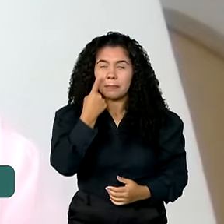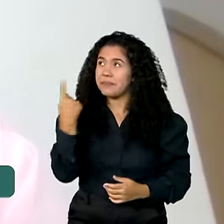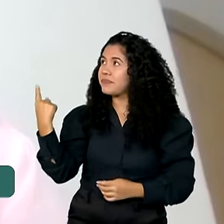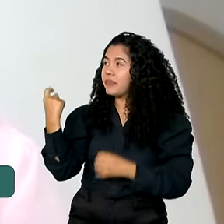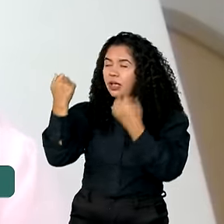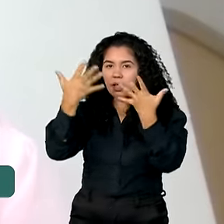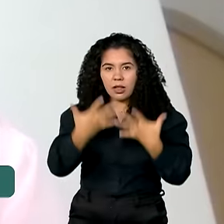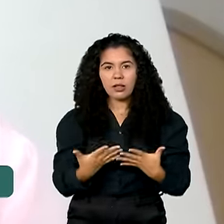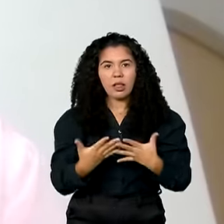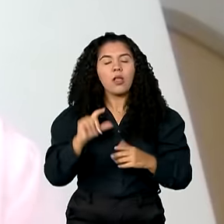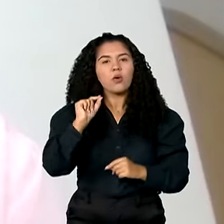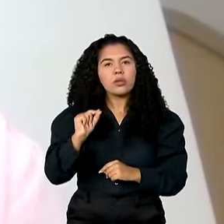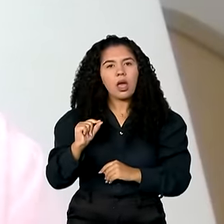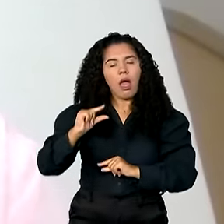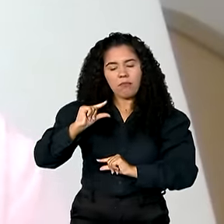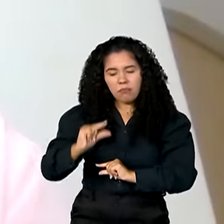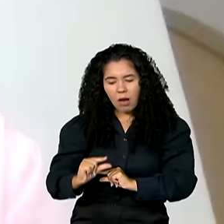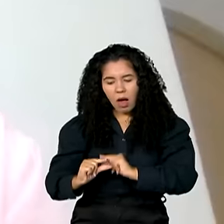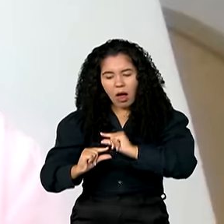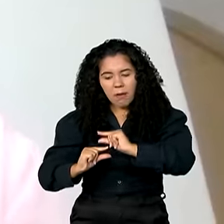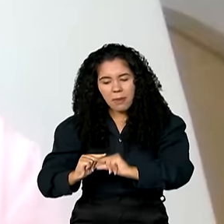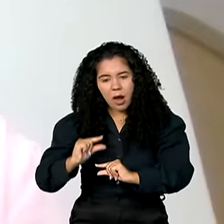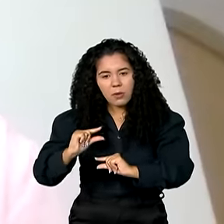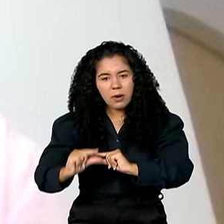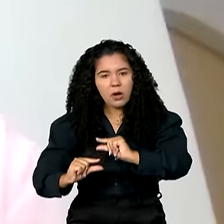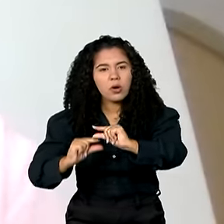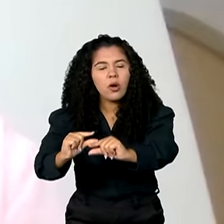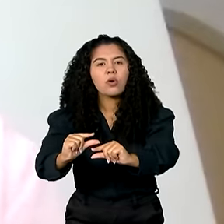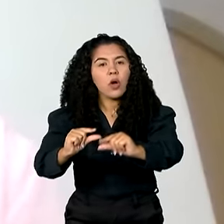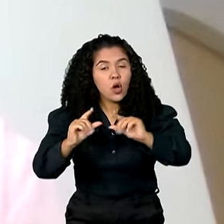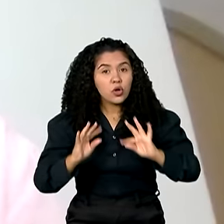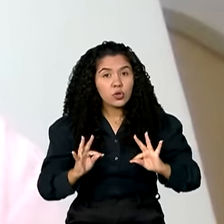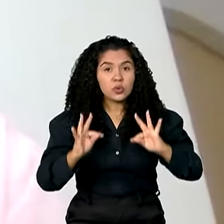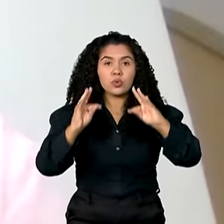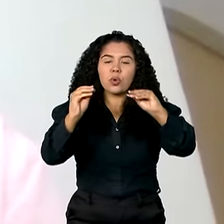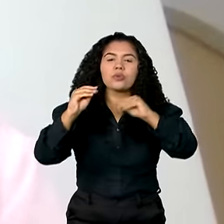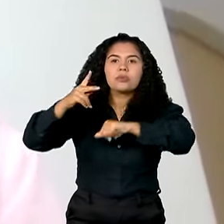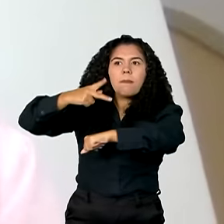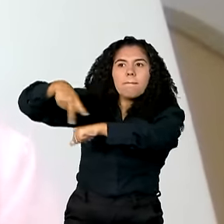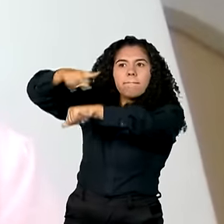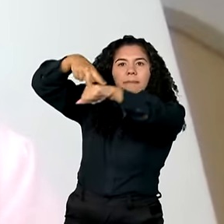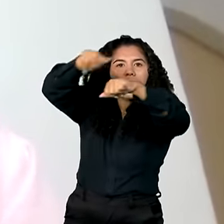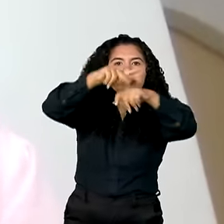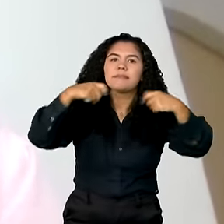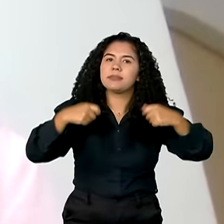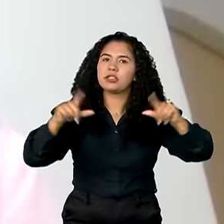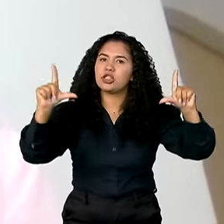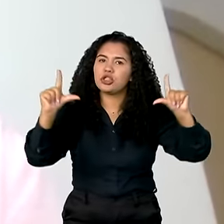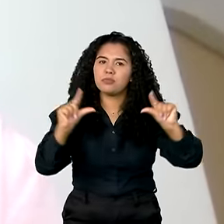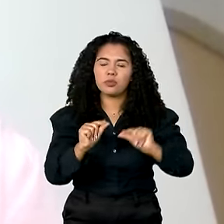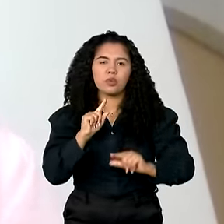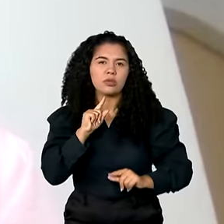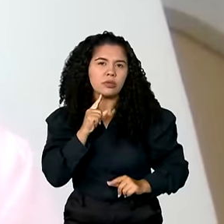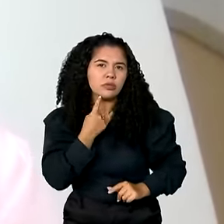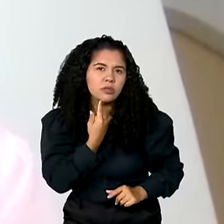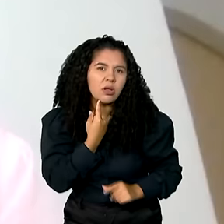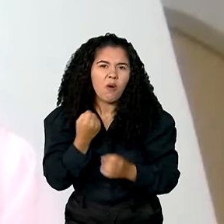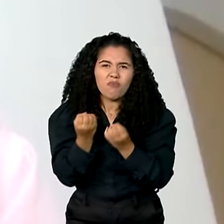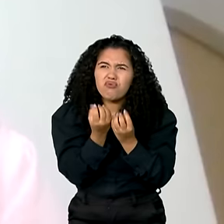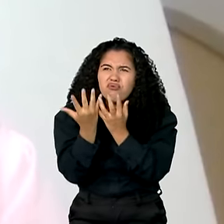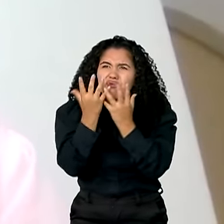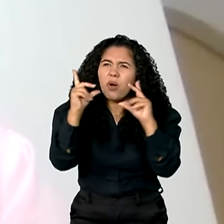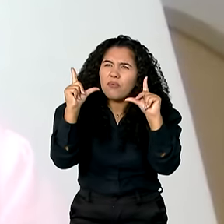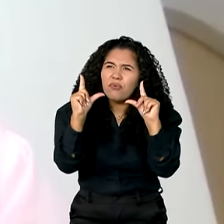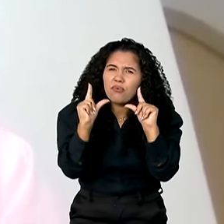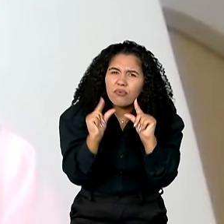em que progressivamente todos os agentes econômicos precisam ir reduzindo as emissões. E claro que nesse processo de